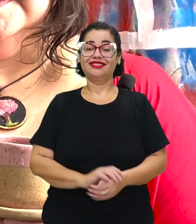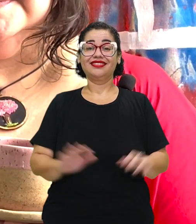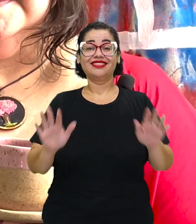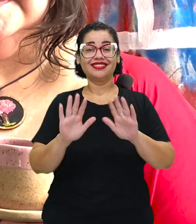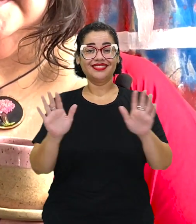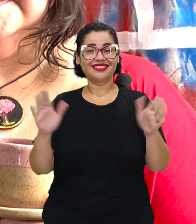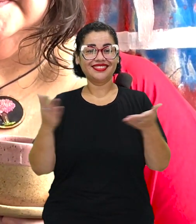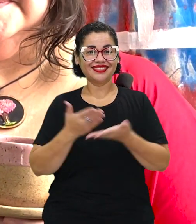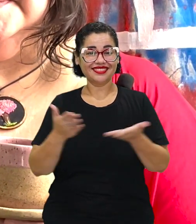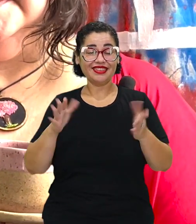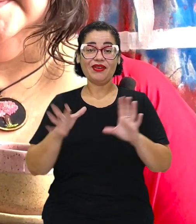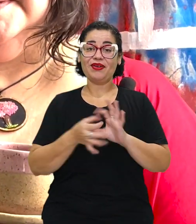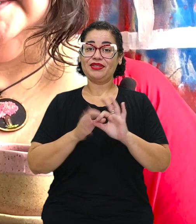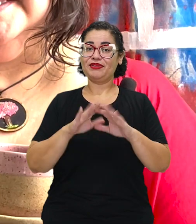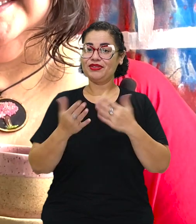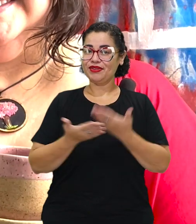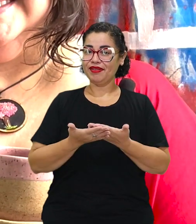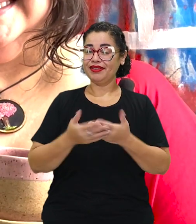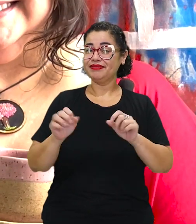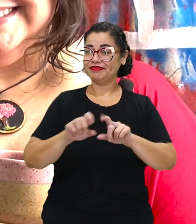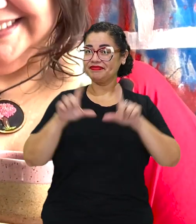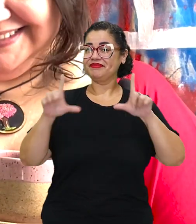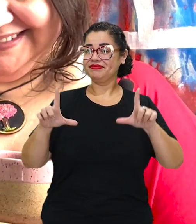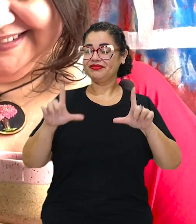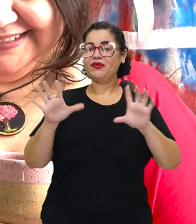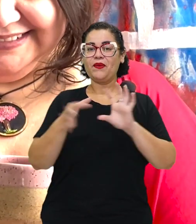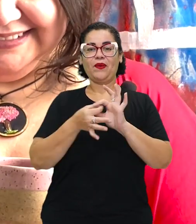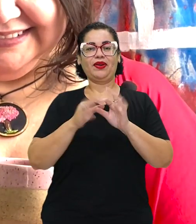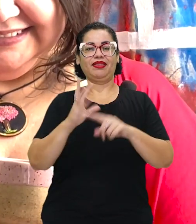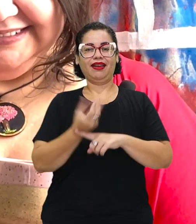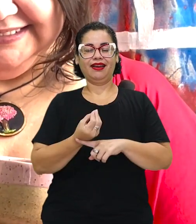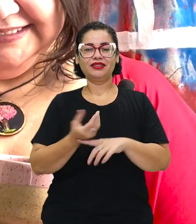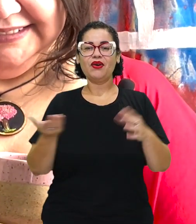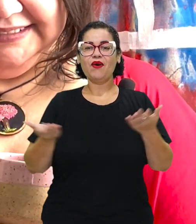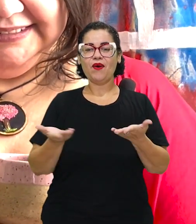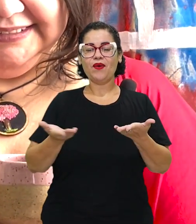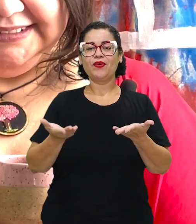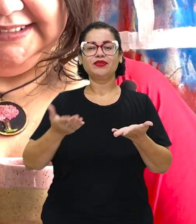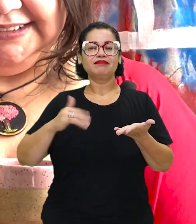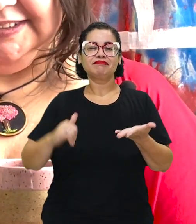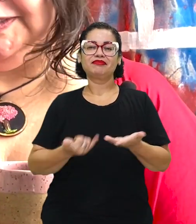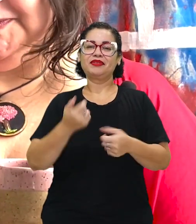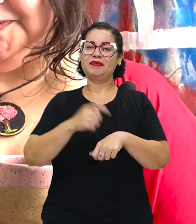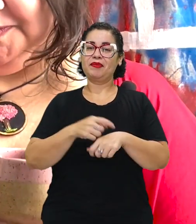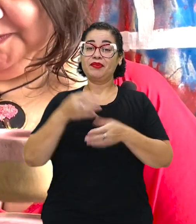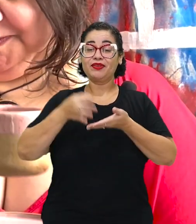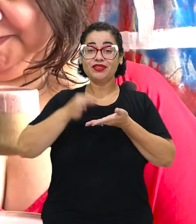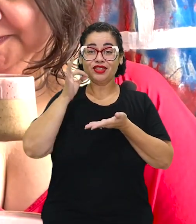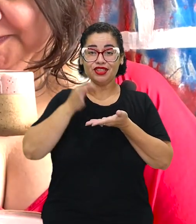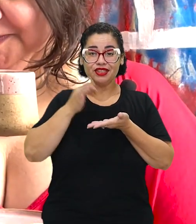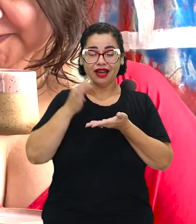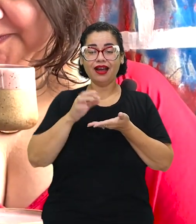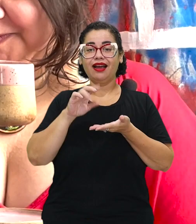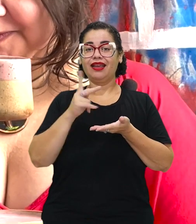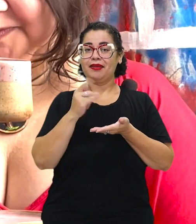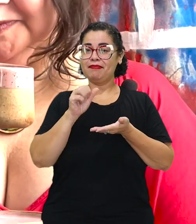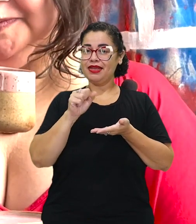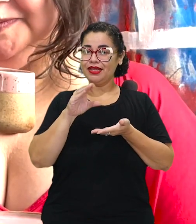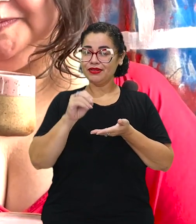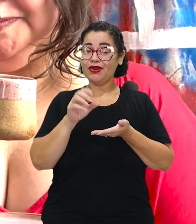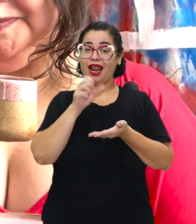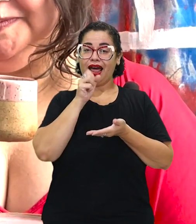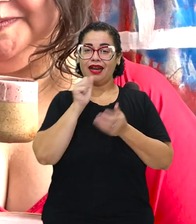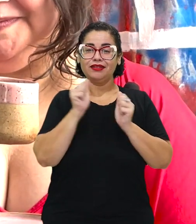Olá, pessoal do Conexão Escola. Esse é o quadro Conectarte. E hoje eu vim tomar esse chá de hibisco com laranja,